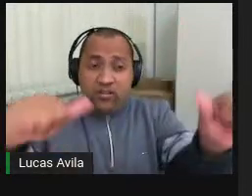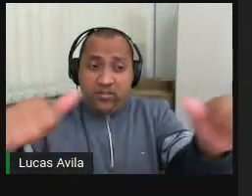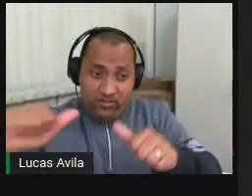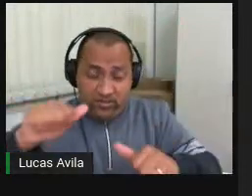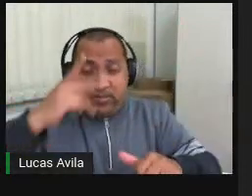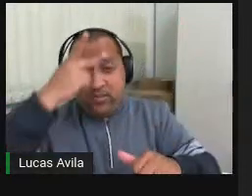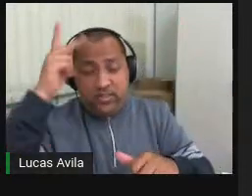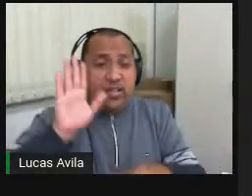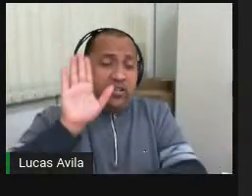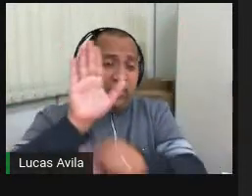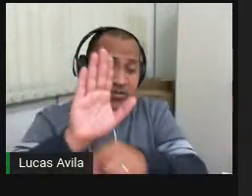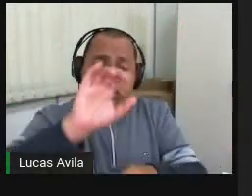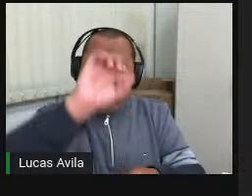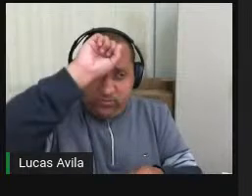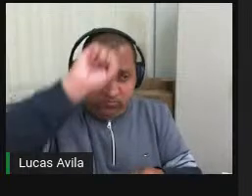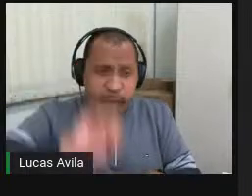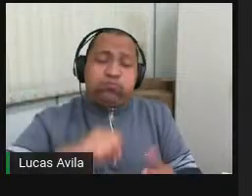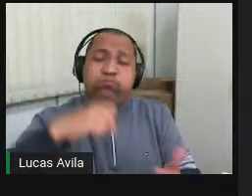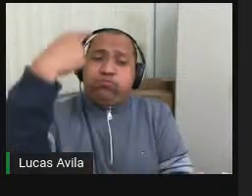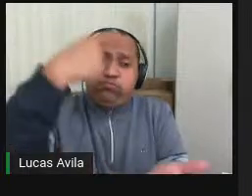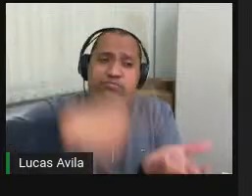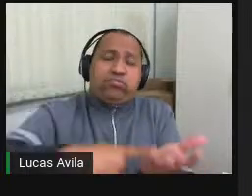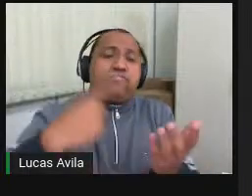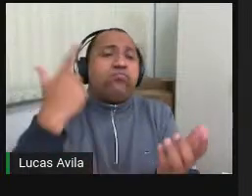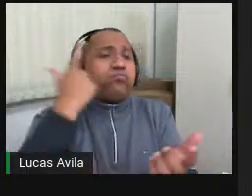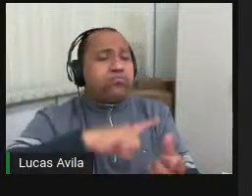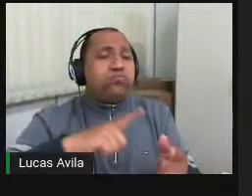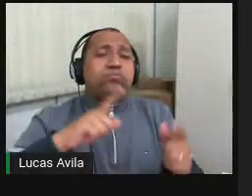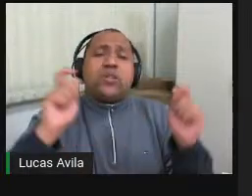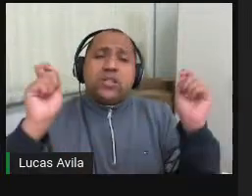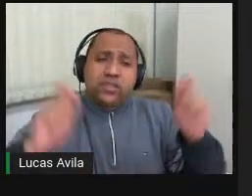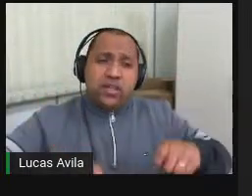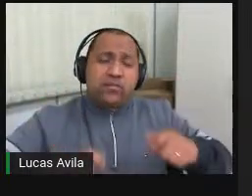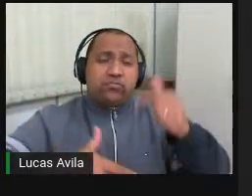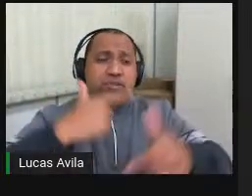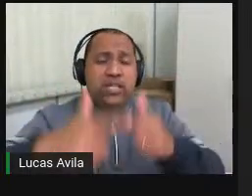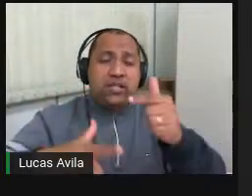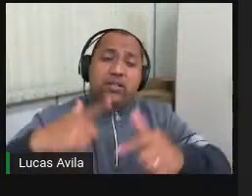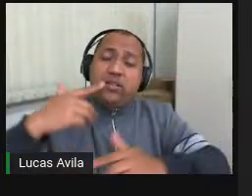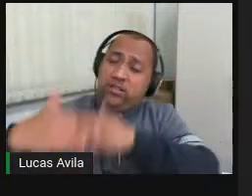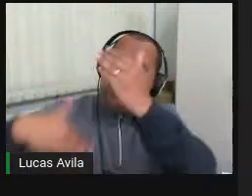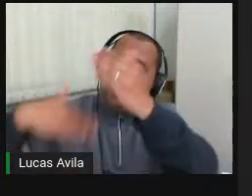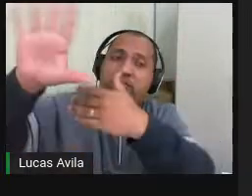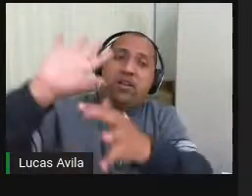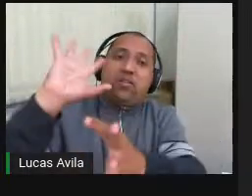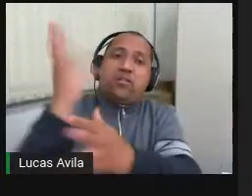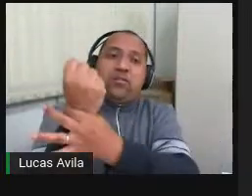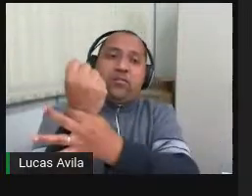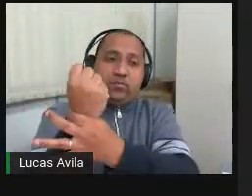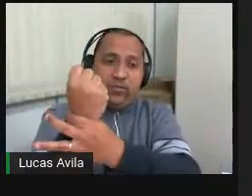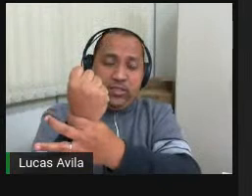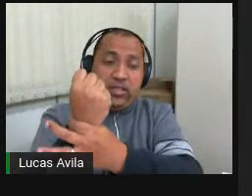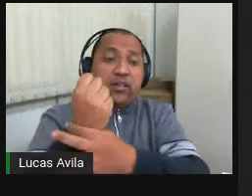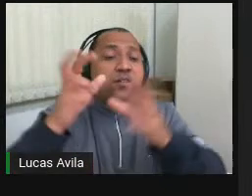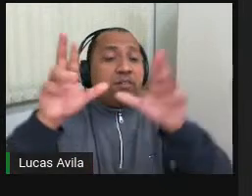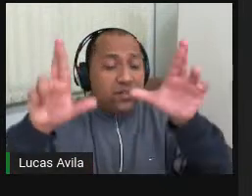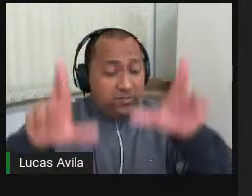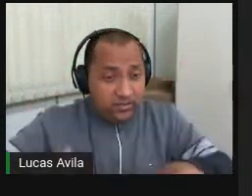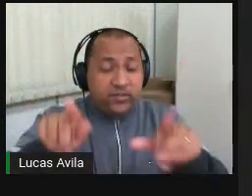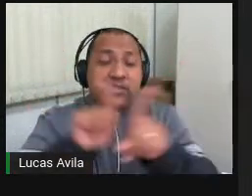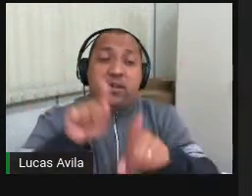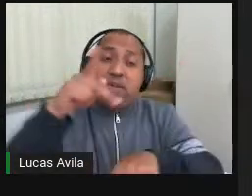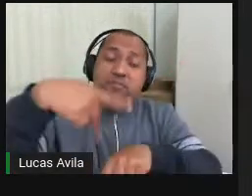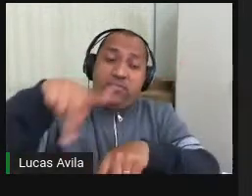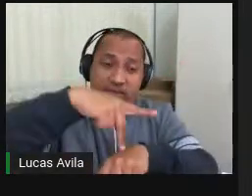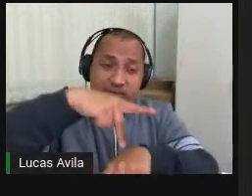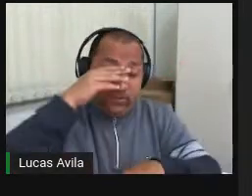sujeitos comprometidos e capacitados a atuar em prol do desenvolvimento sustentável da região e do país, e com